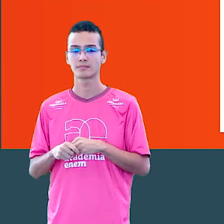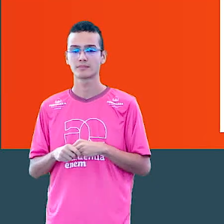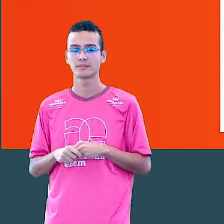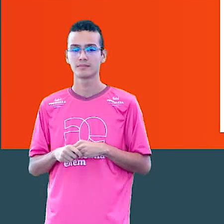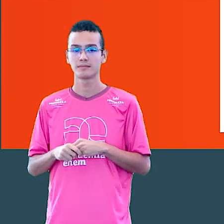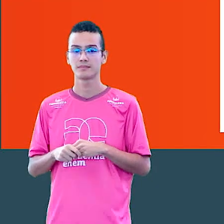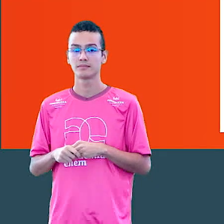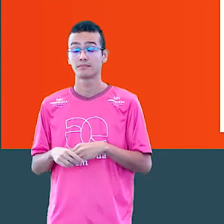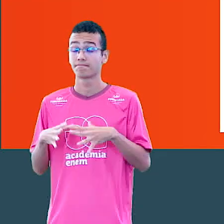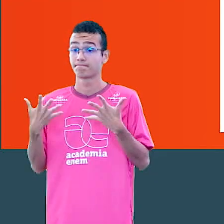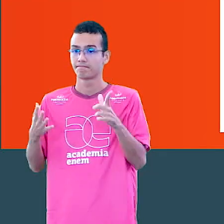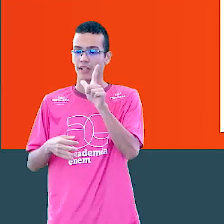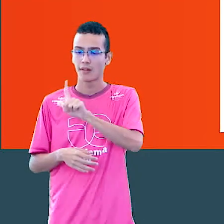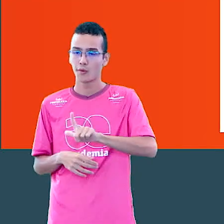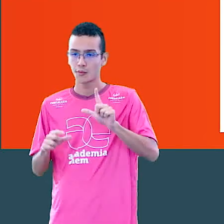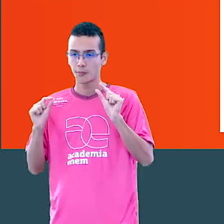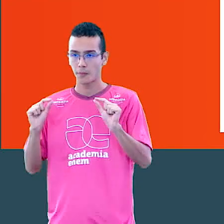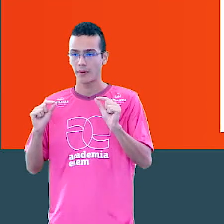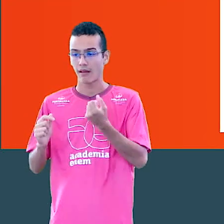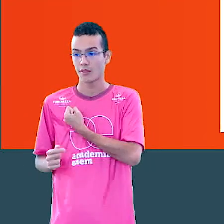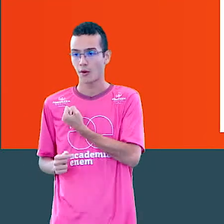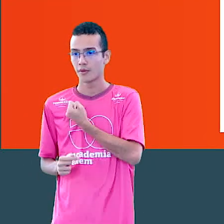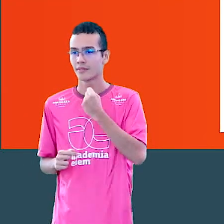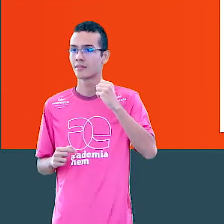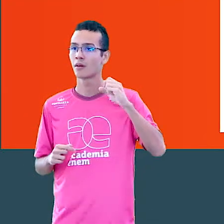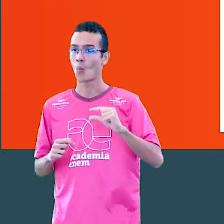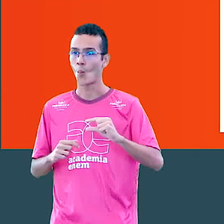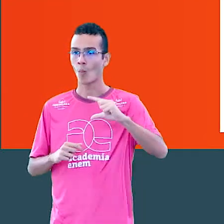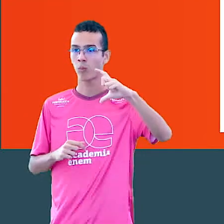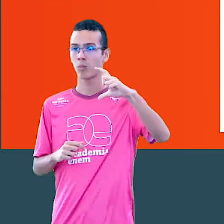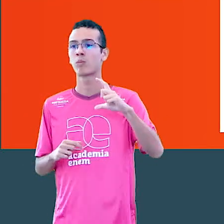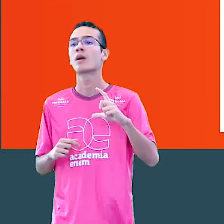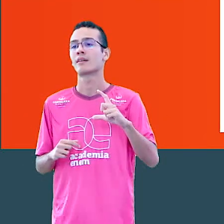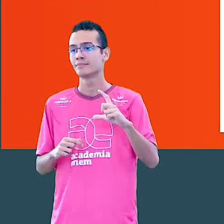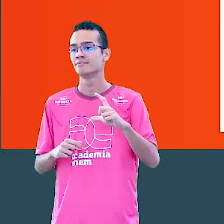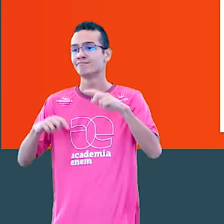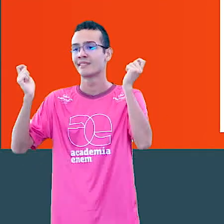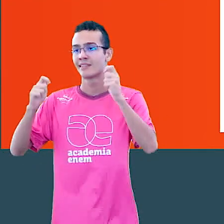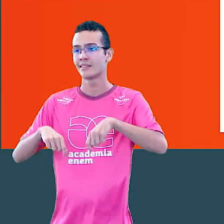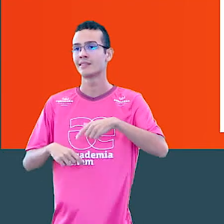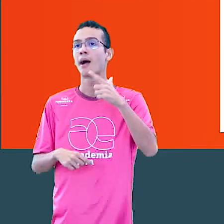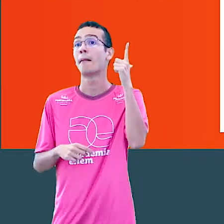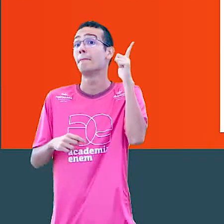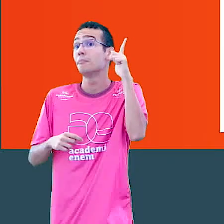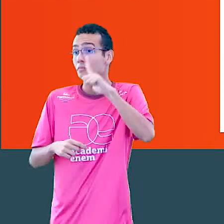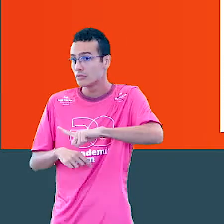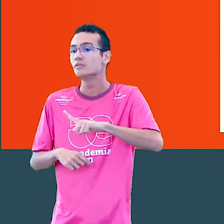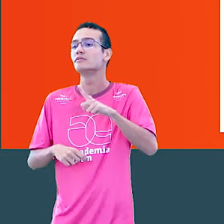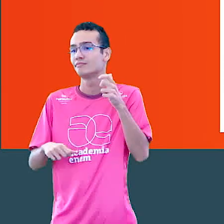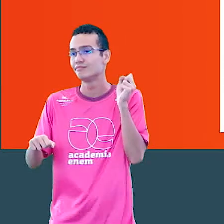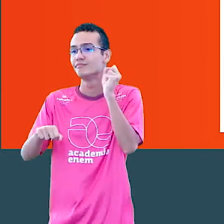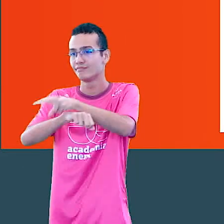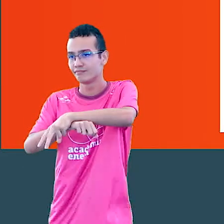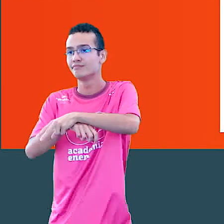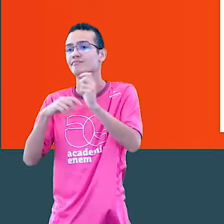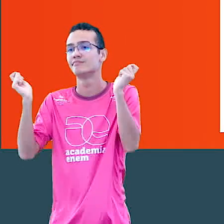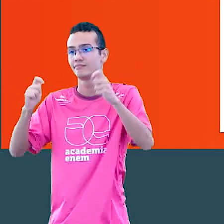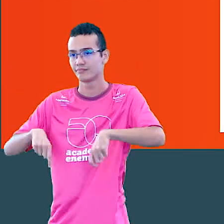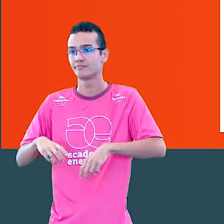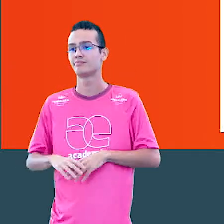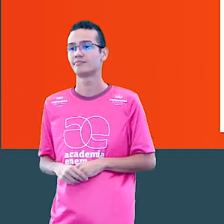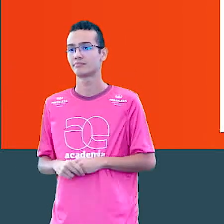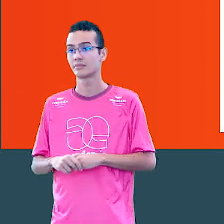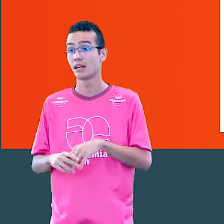sua nota, maior a sua chance de ingresso. Se você está concorrendo a uma vaga que o